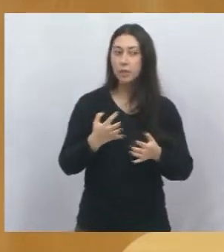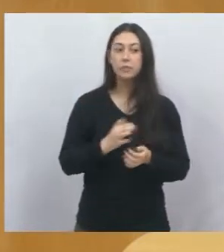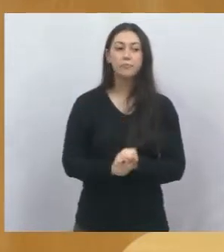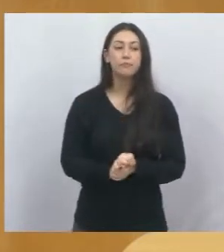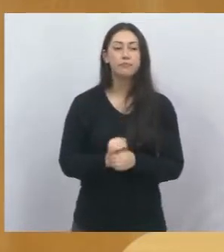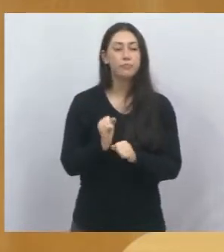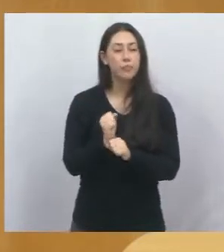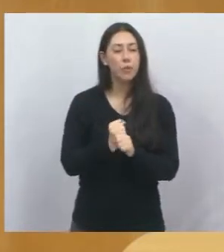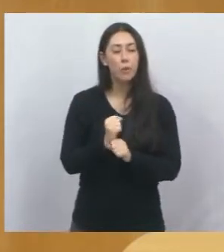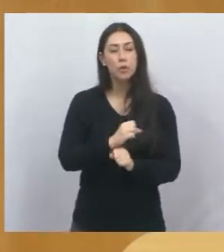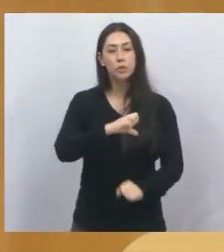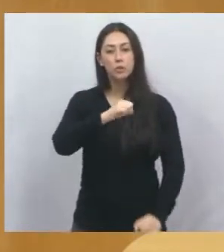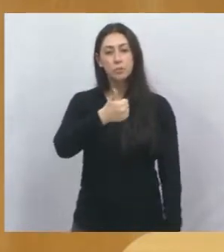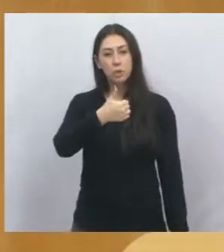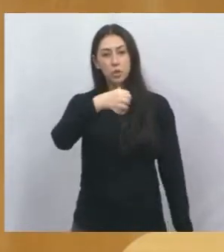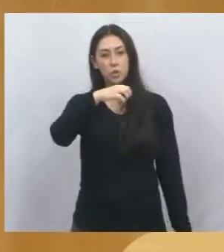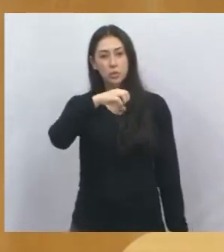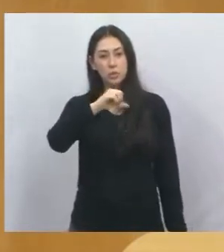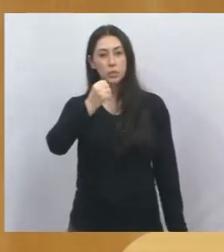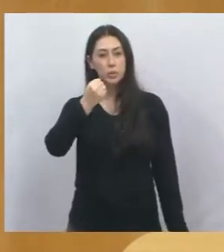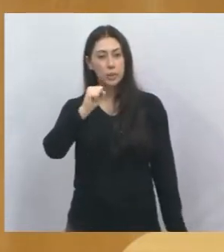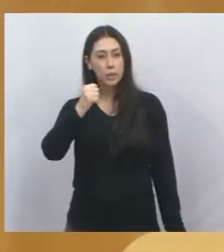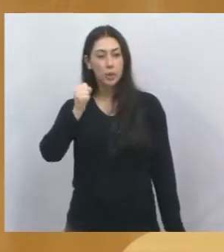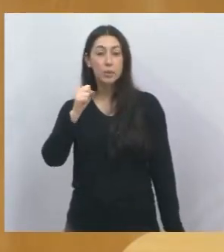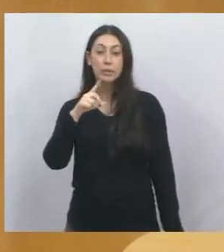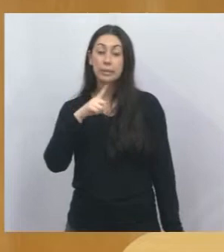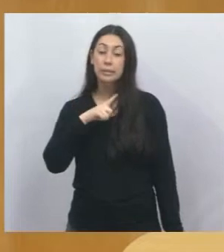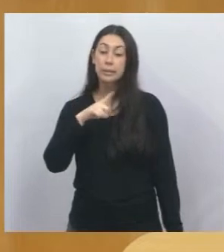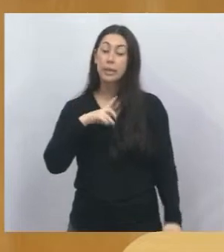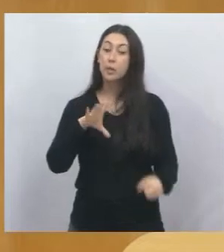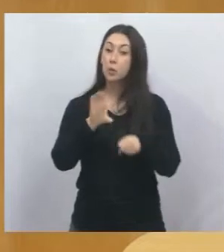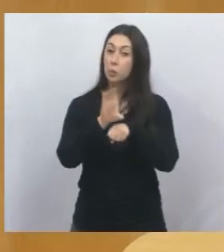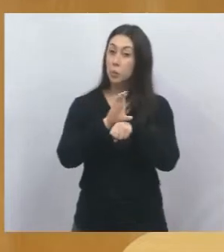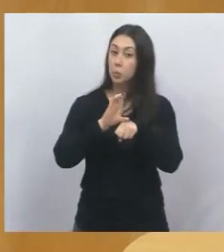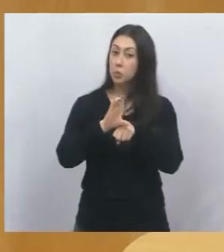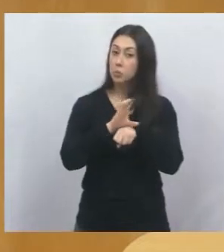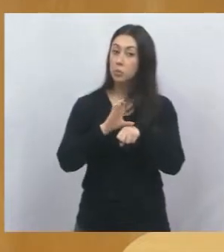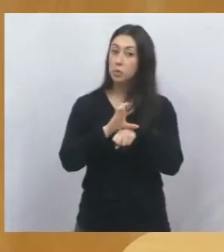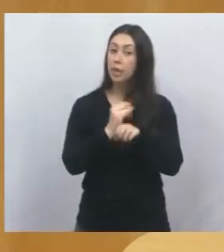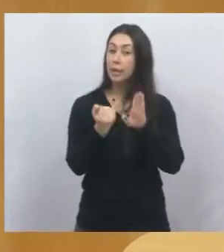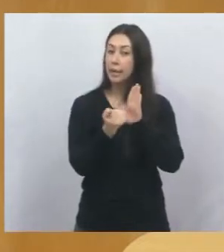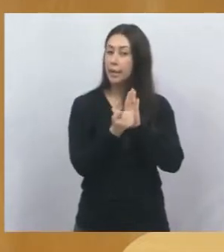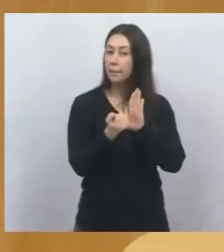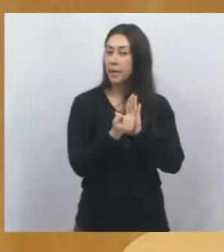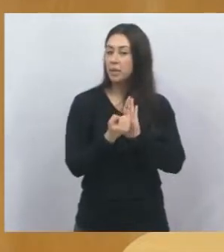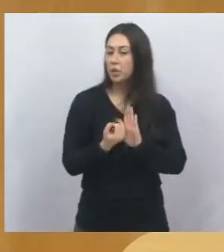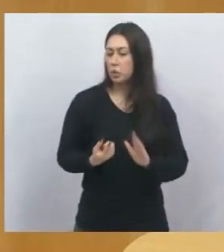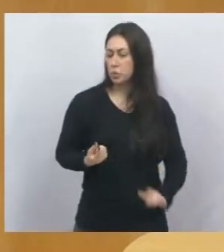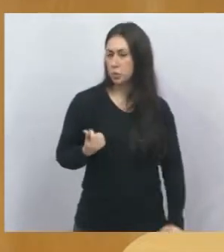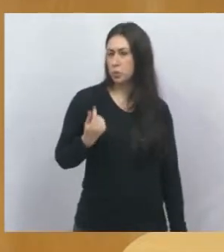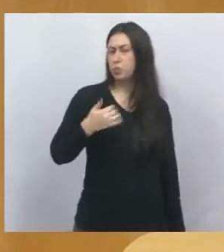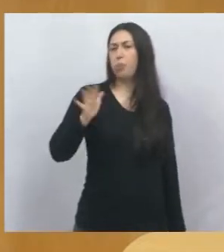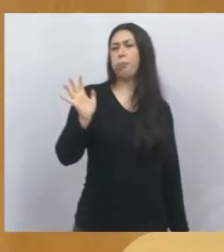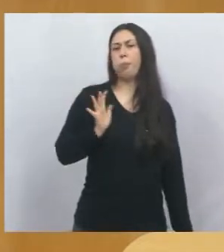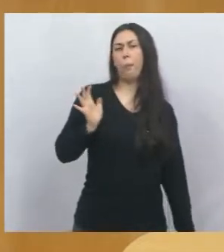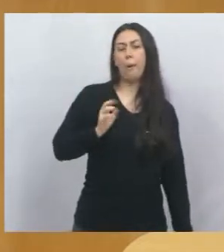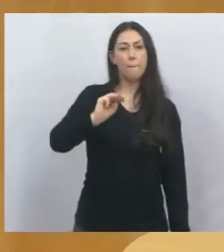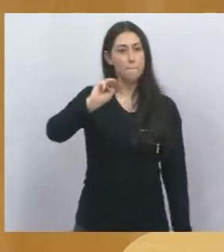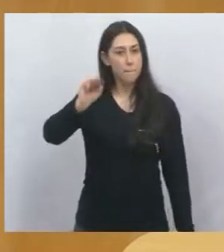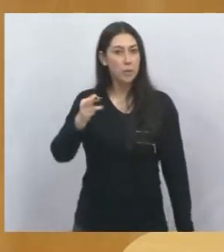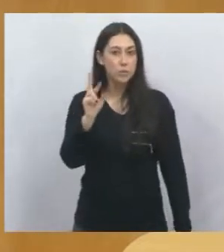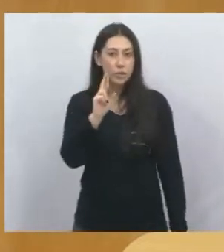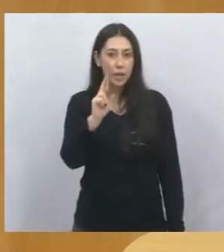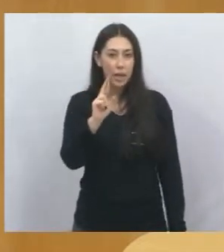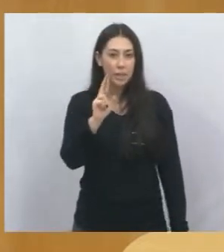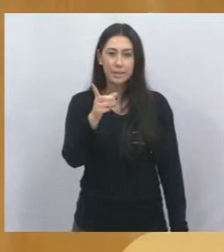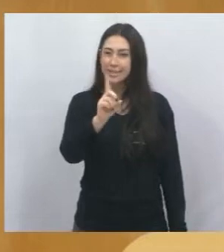desde 88 há na Constituição o imposto sobre grandes fortunas. Grandes fortunas, não estou falando quem tem milhões, não. Quem